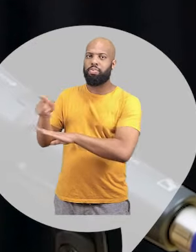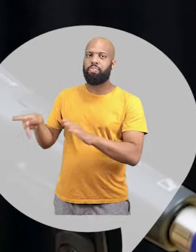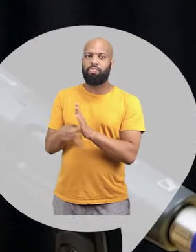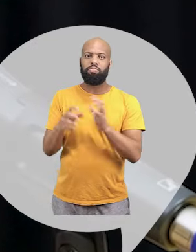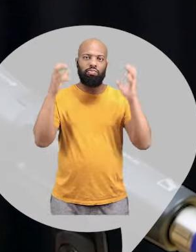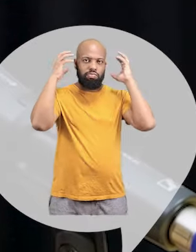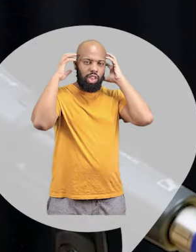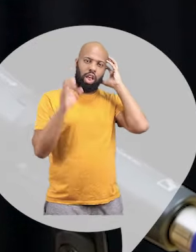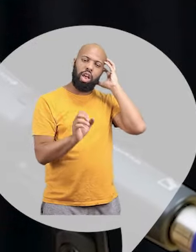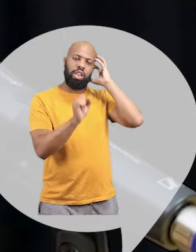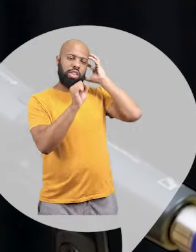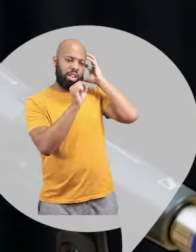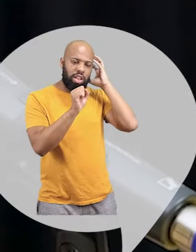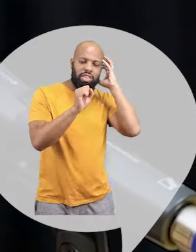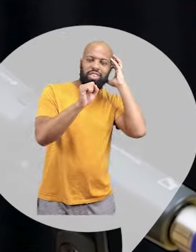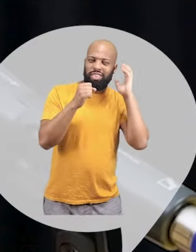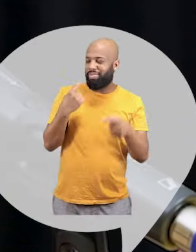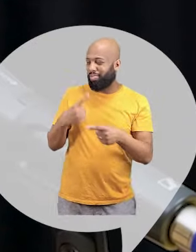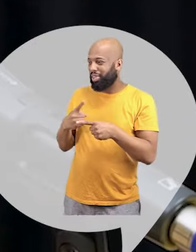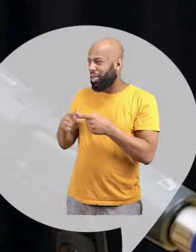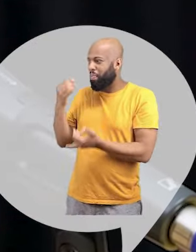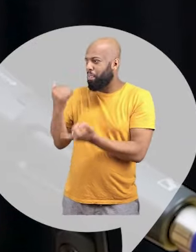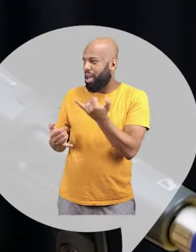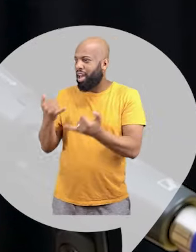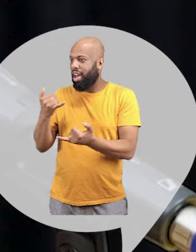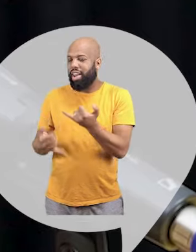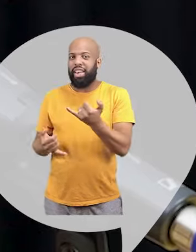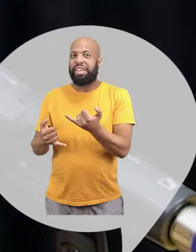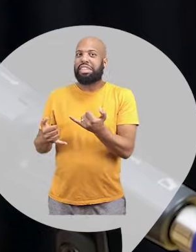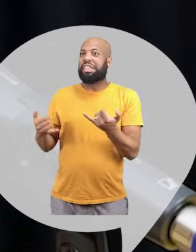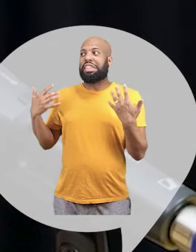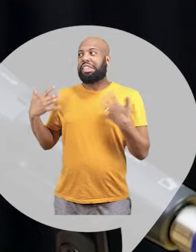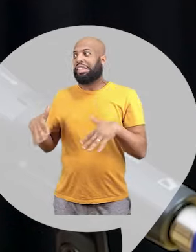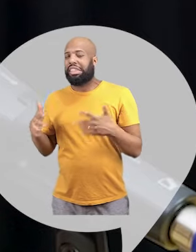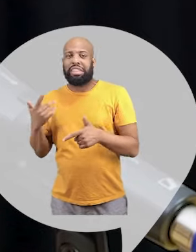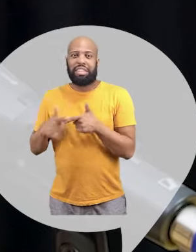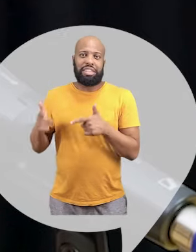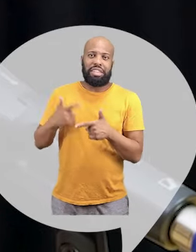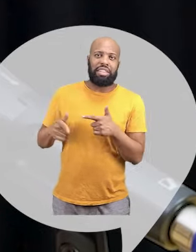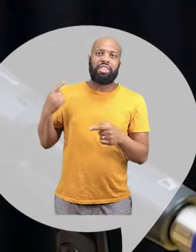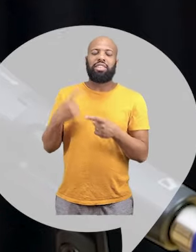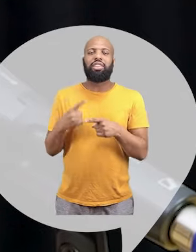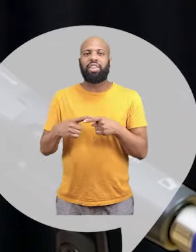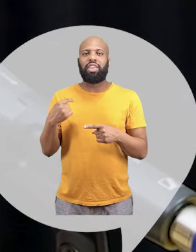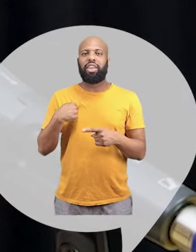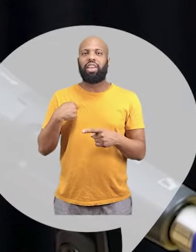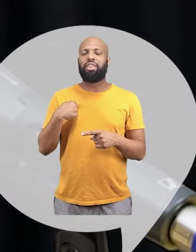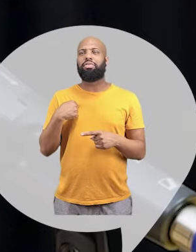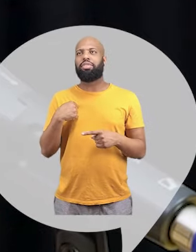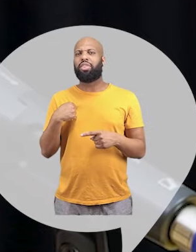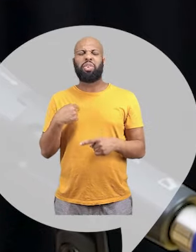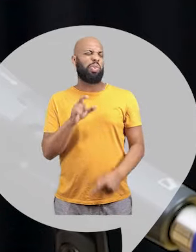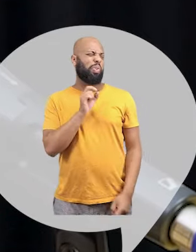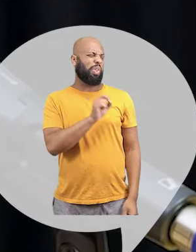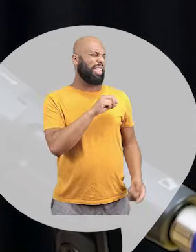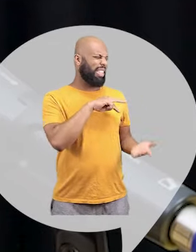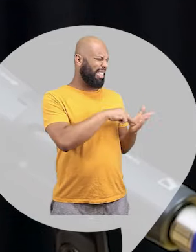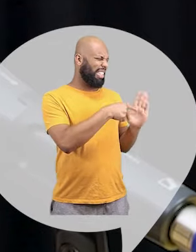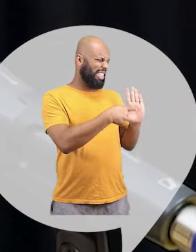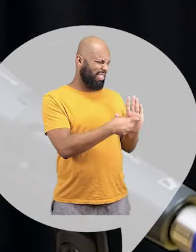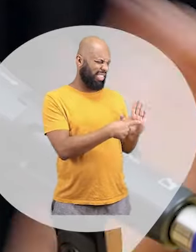para um estúdio eu sou meio nervosa assim cantor tem síndrome de reggae eu não sei se você tem isso Gabriel mas eu tenho muito então tipo assim às vezes eu fico